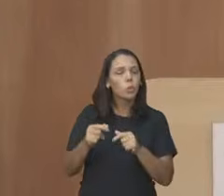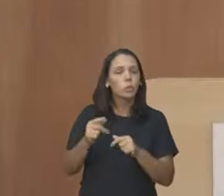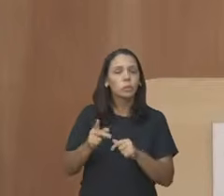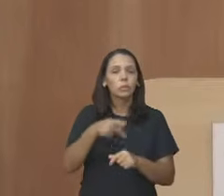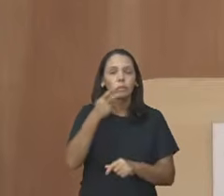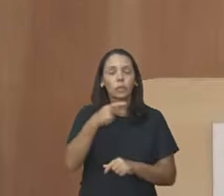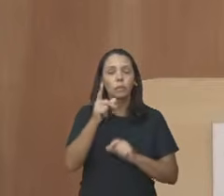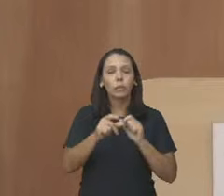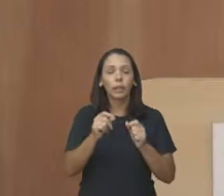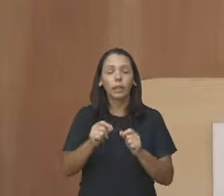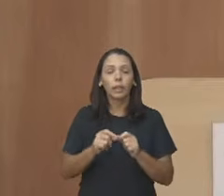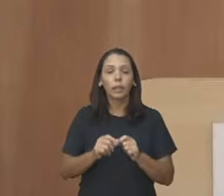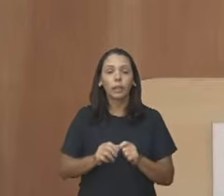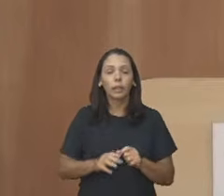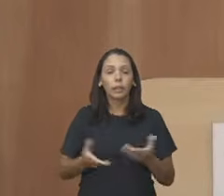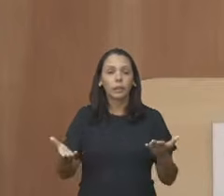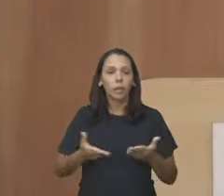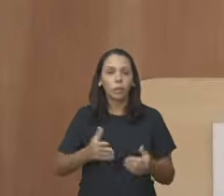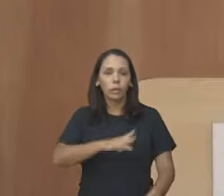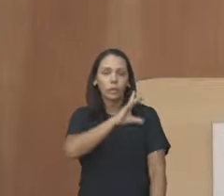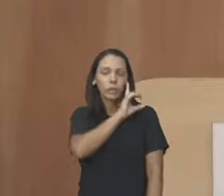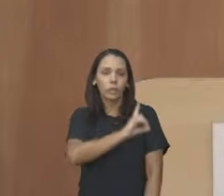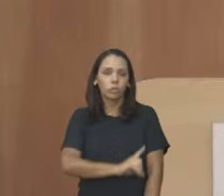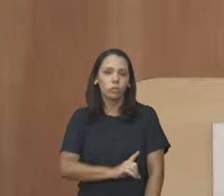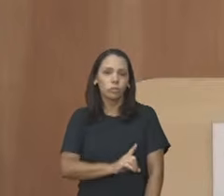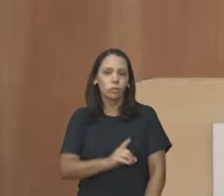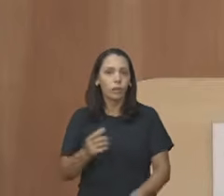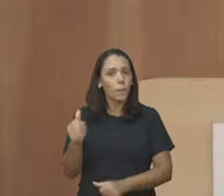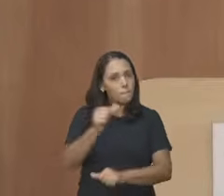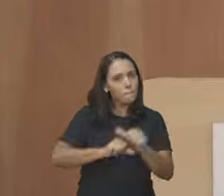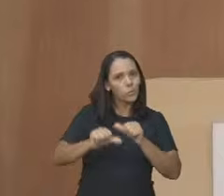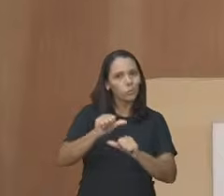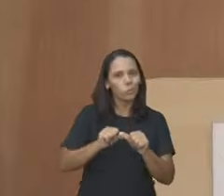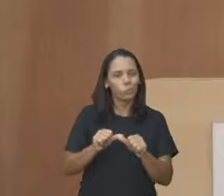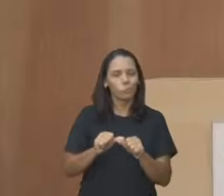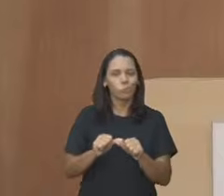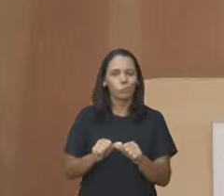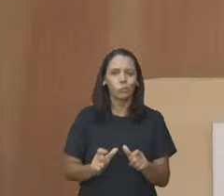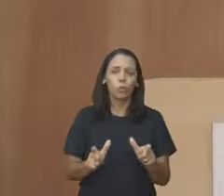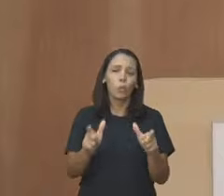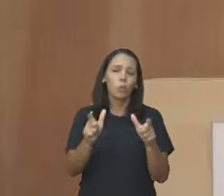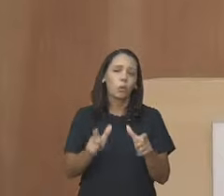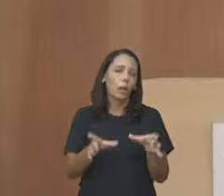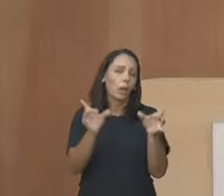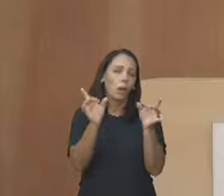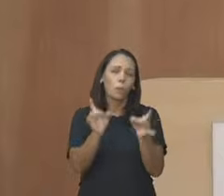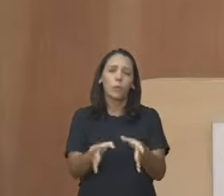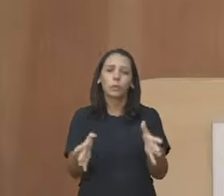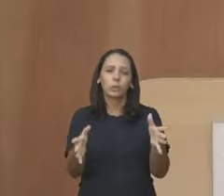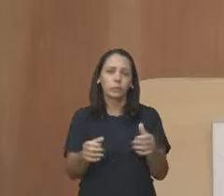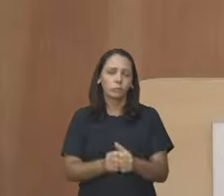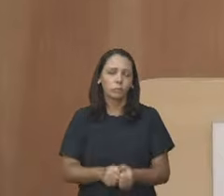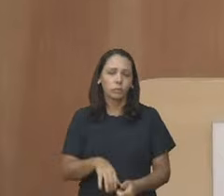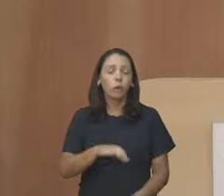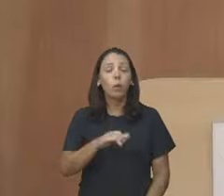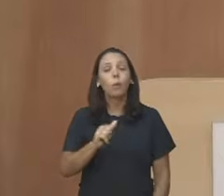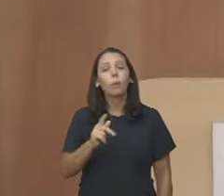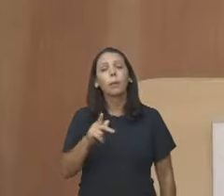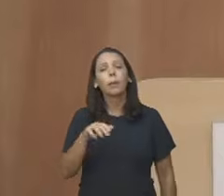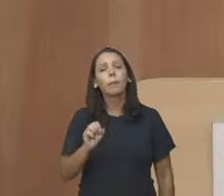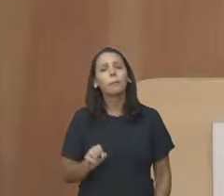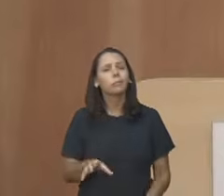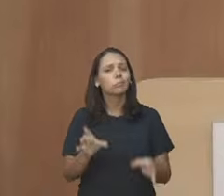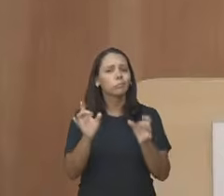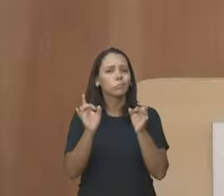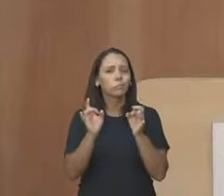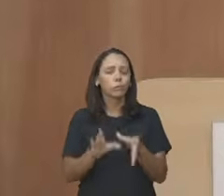atenção especializada tomou posse, o CAPS-AD é tratado como um estorvo, tratado como se fosse gastar